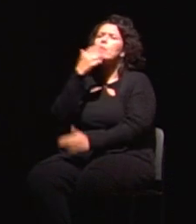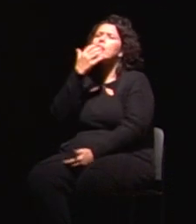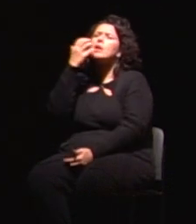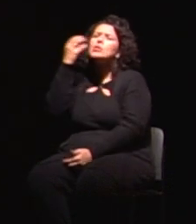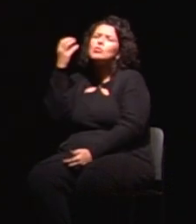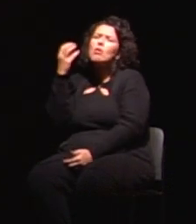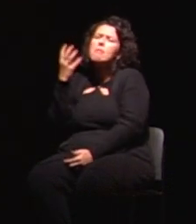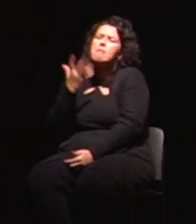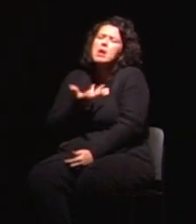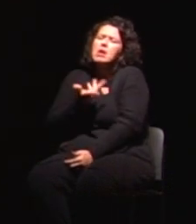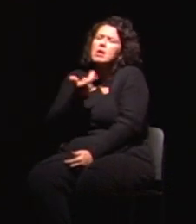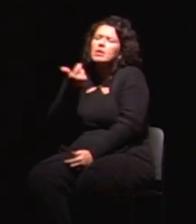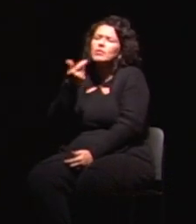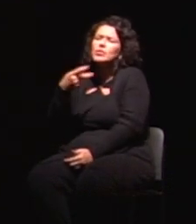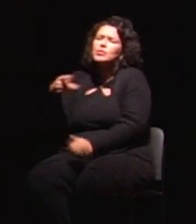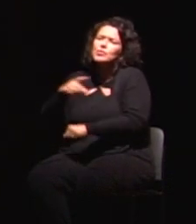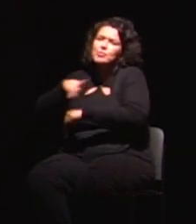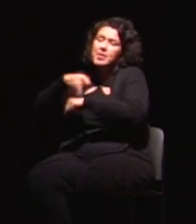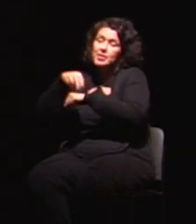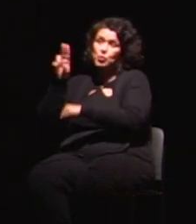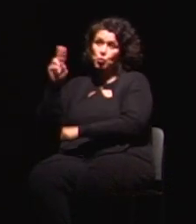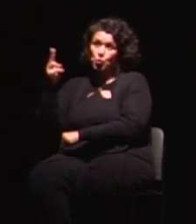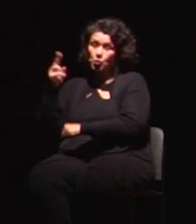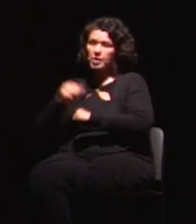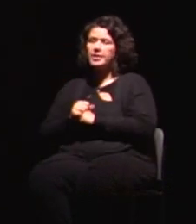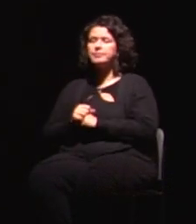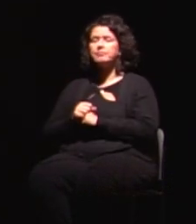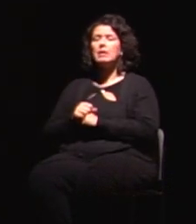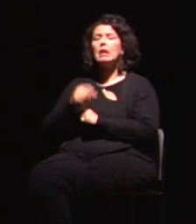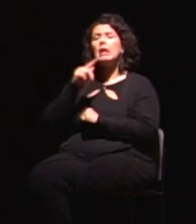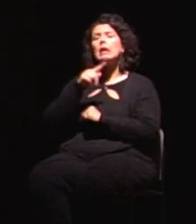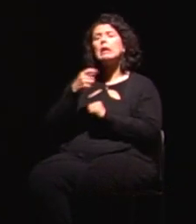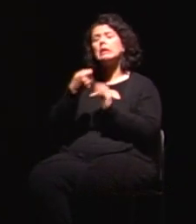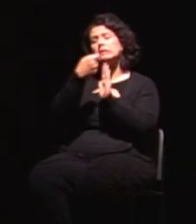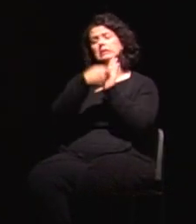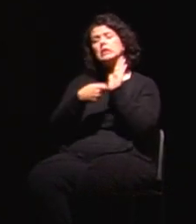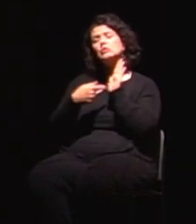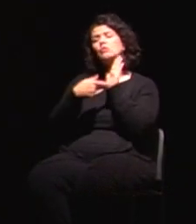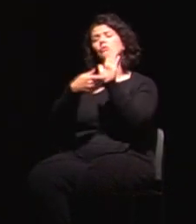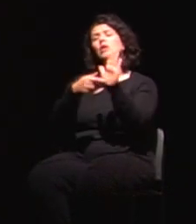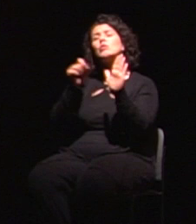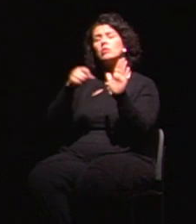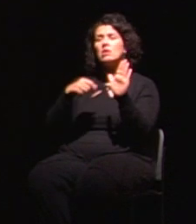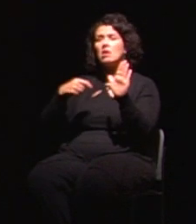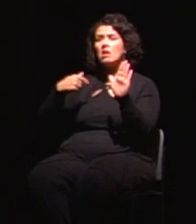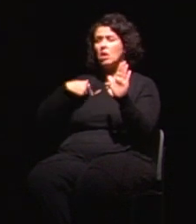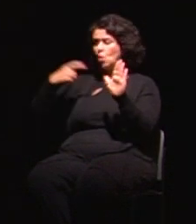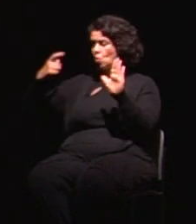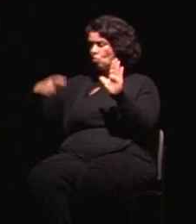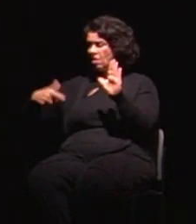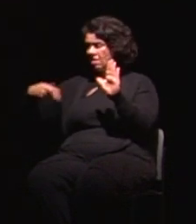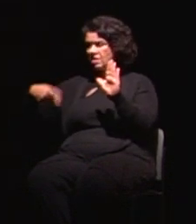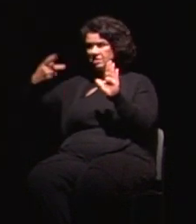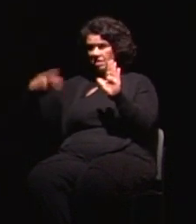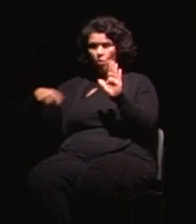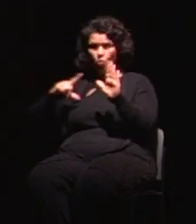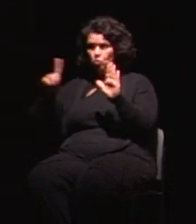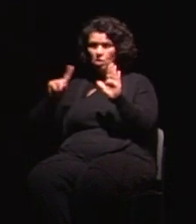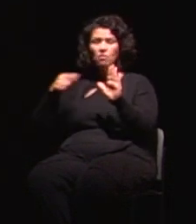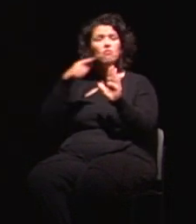fala exatamente isso, né? Eu não sou daqui, você também não é. Então, não tem por que